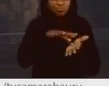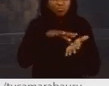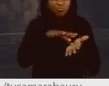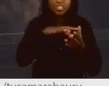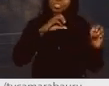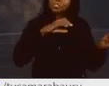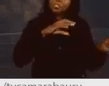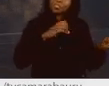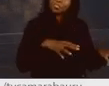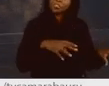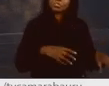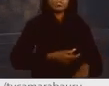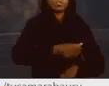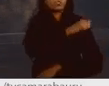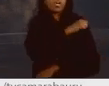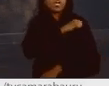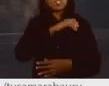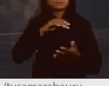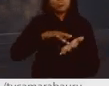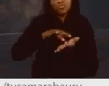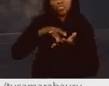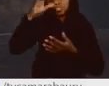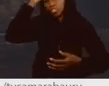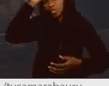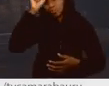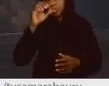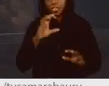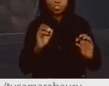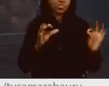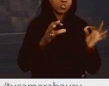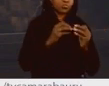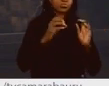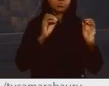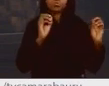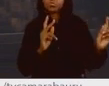tudo certo. E ninguém fala nada sobre isso.